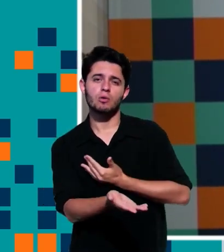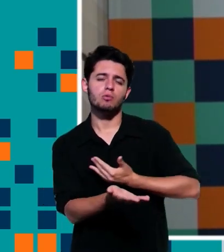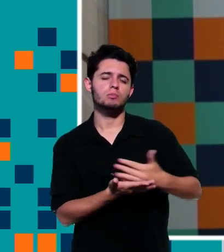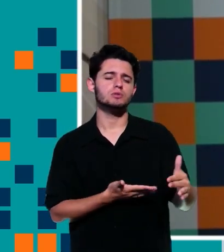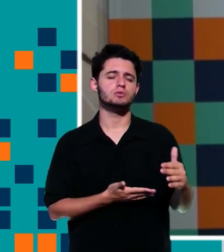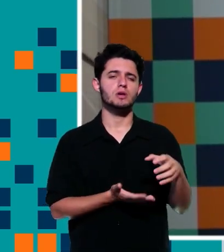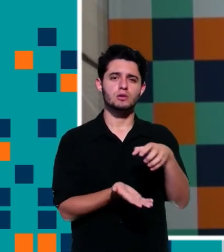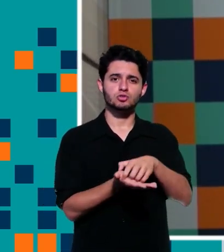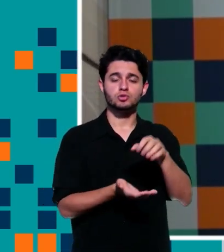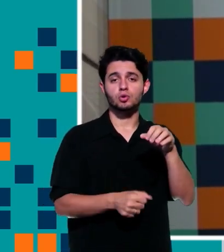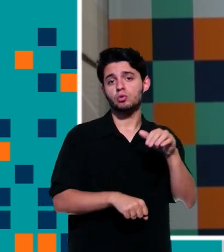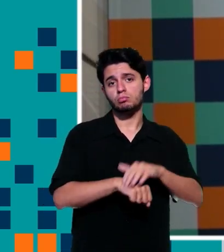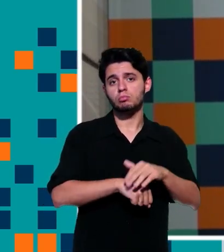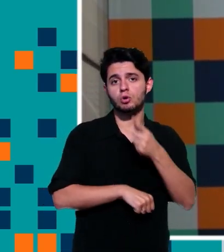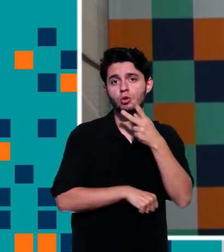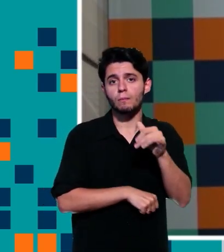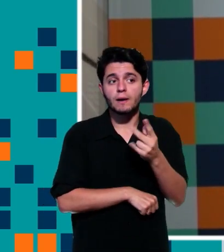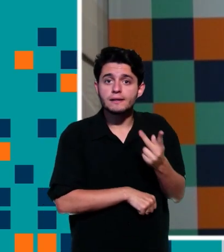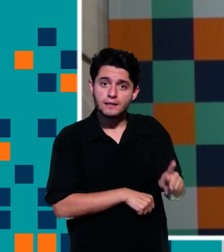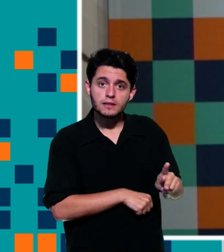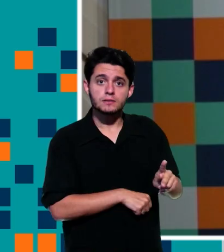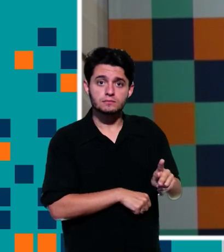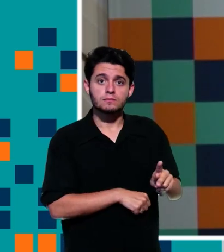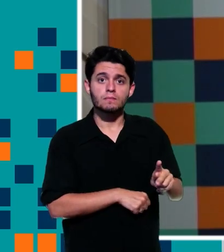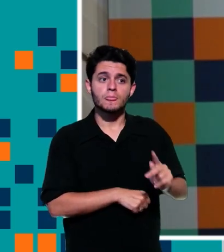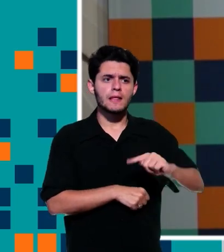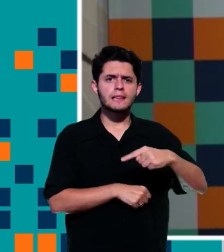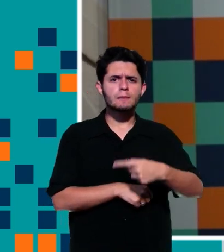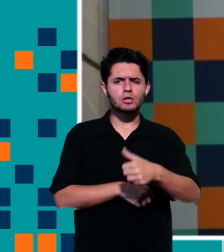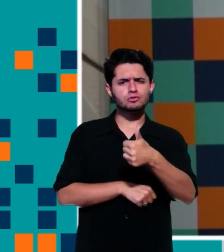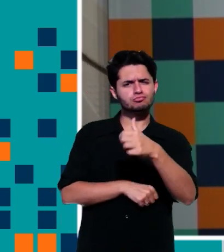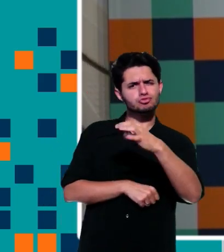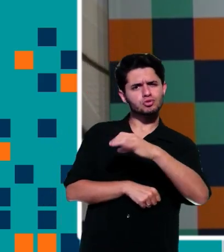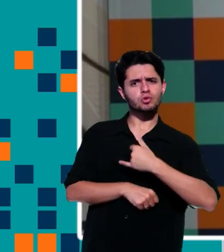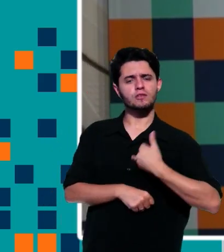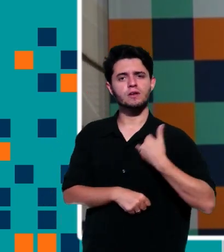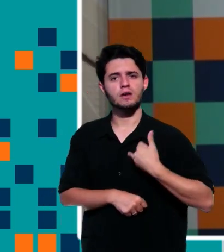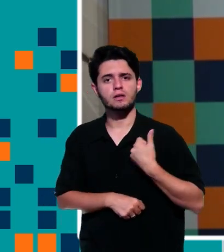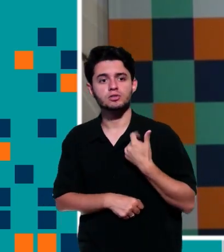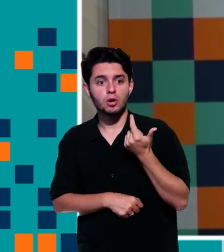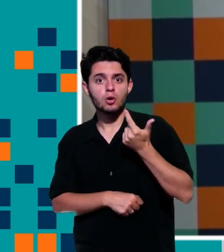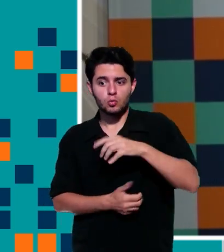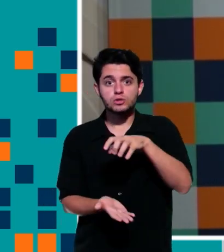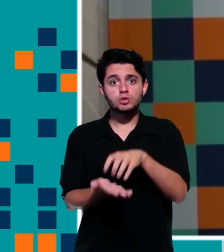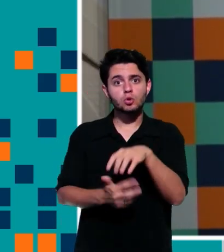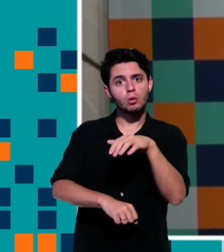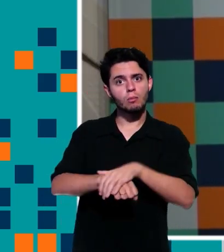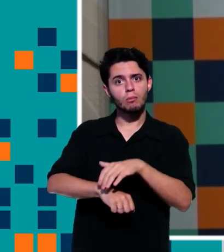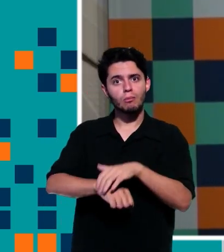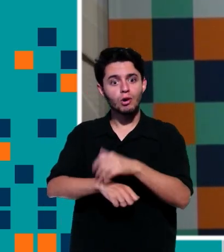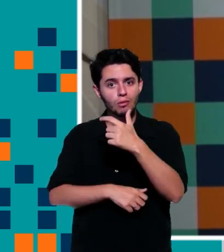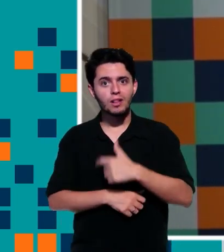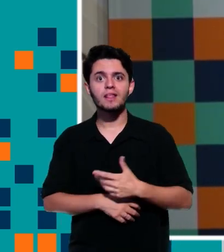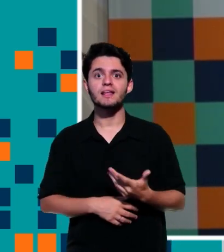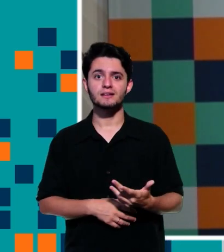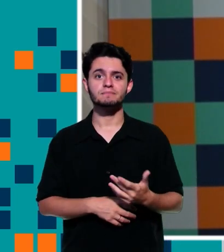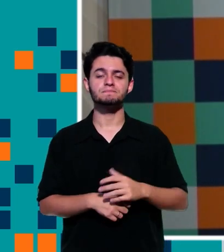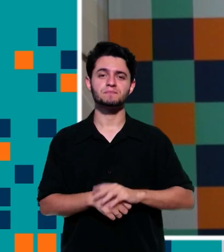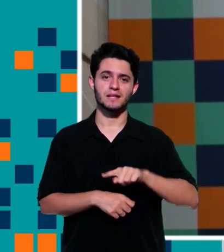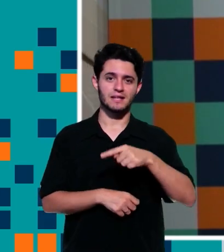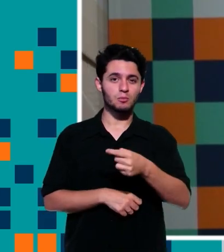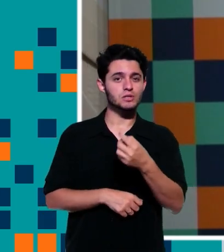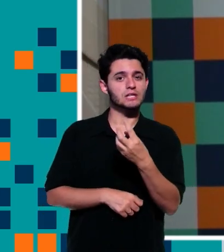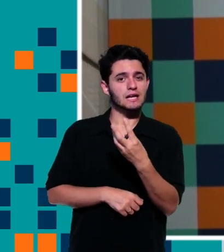abrir seu próprio escritório com apenas 19 anos. Após mais de 3 décadas de atuação, construiu